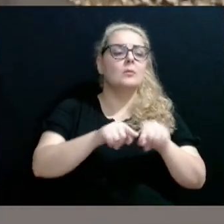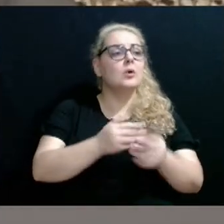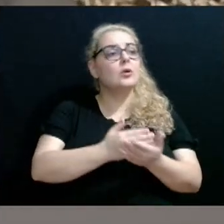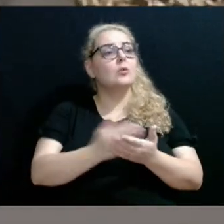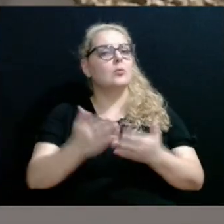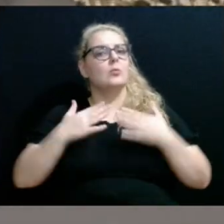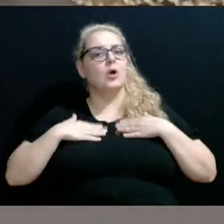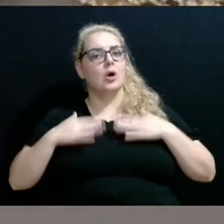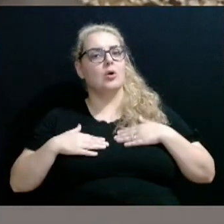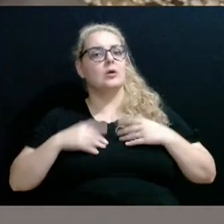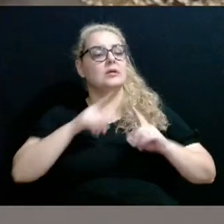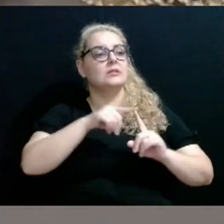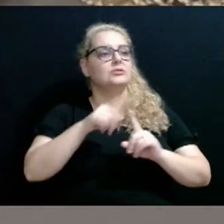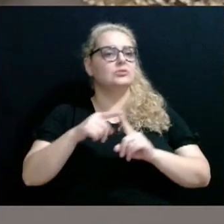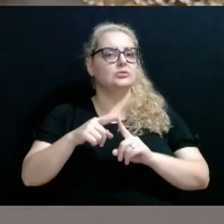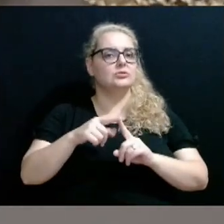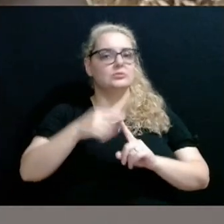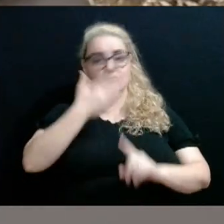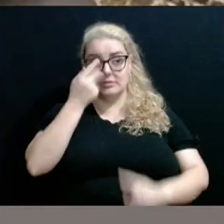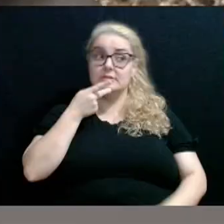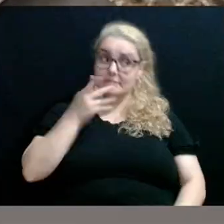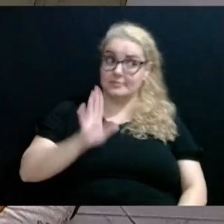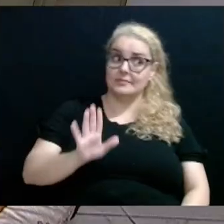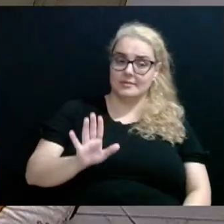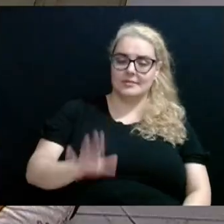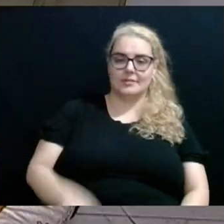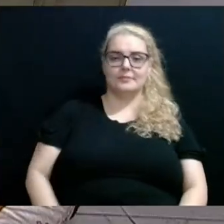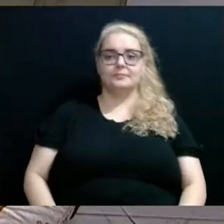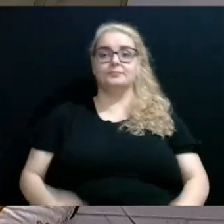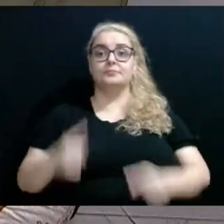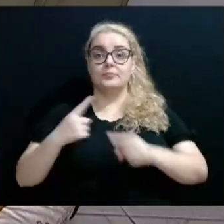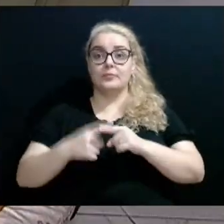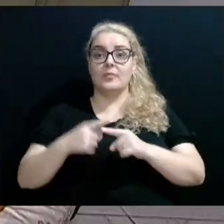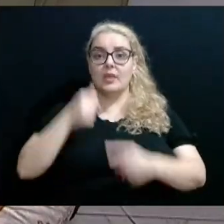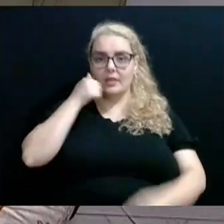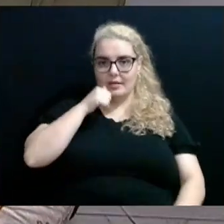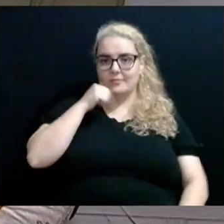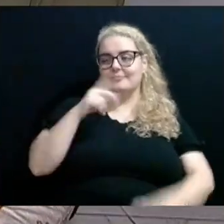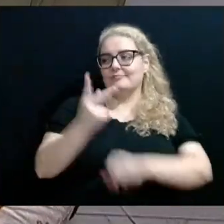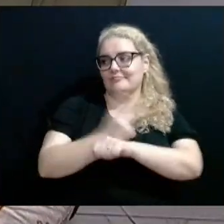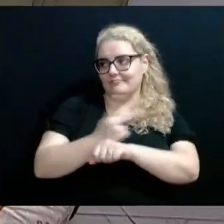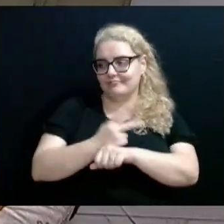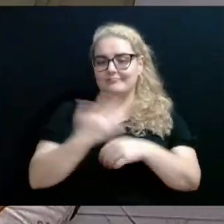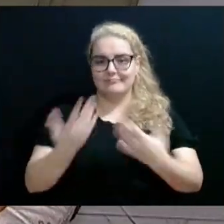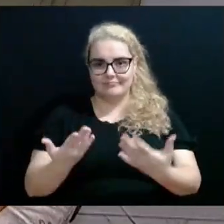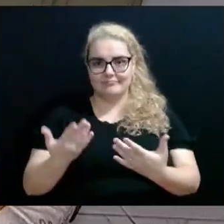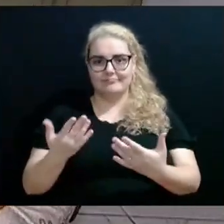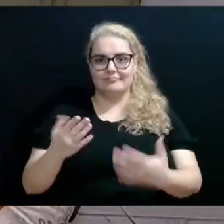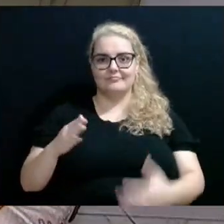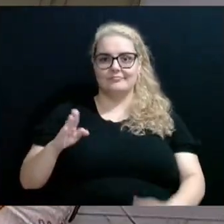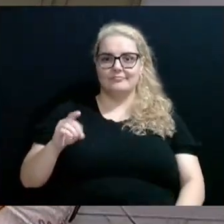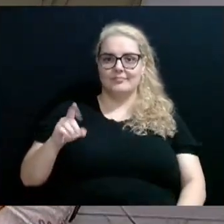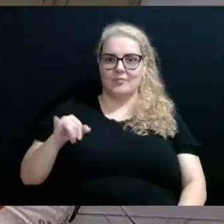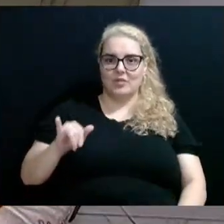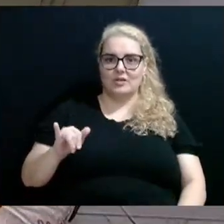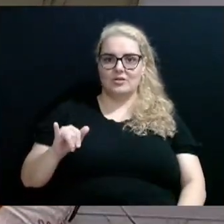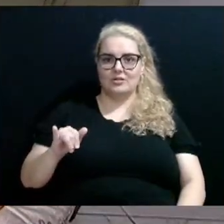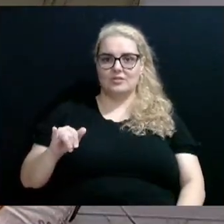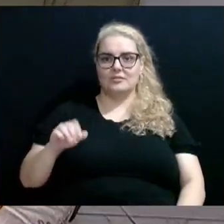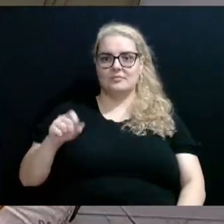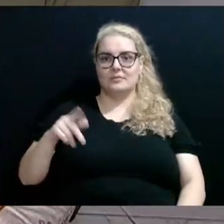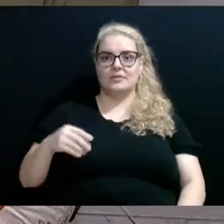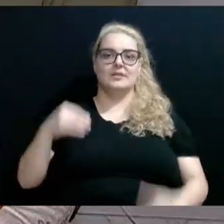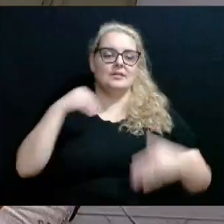tipo de produto? Esqueci de falar, viu, gente? Porque as mulheres estão buscando isso. Né? E esse pode pôr na bolsa. Pode